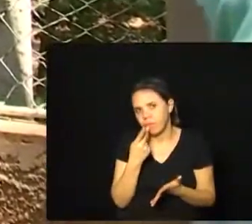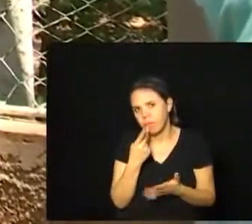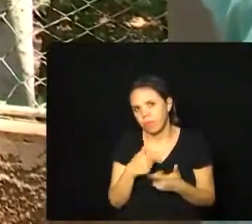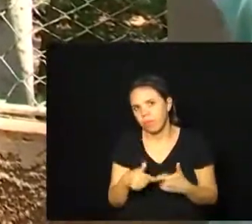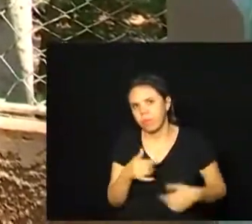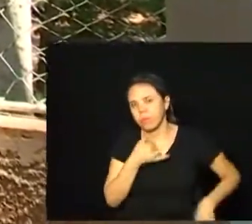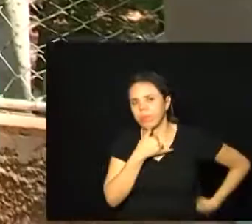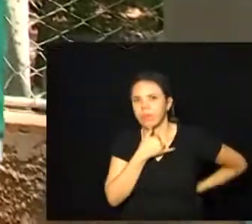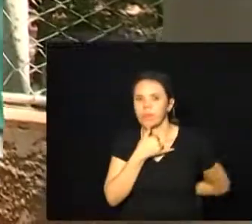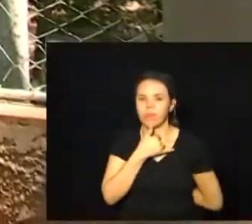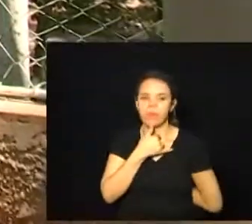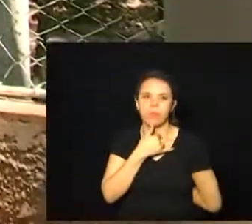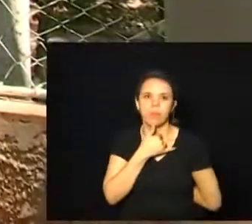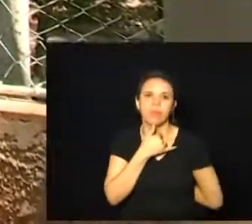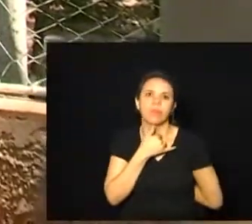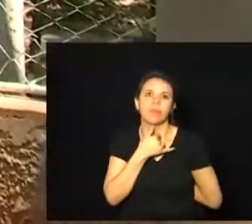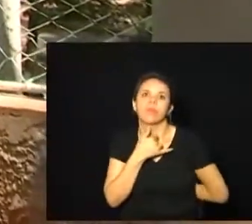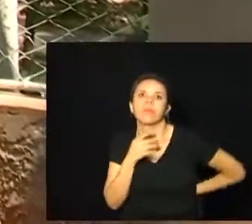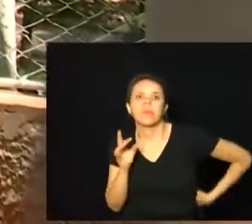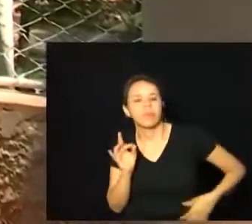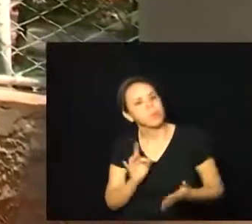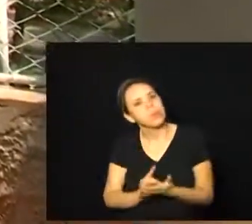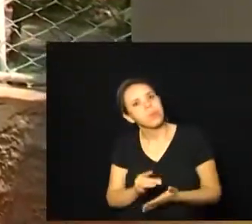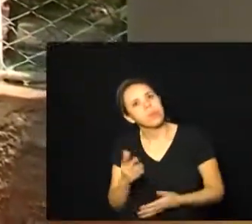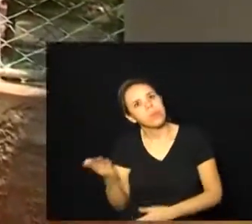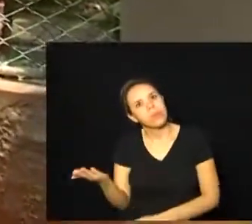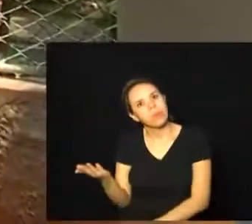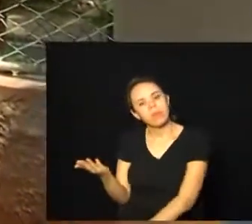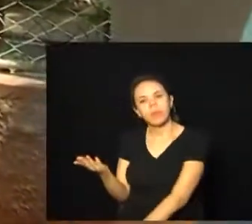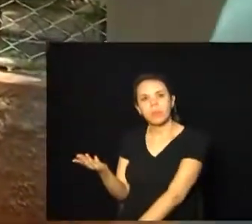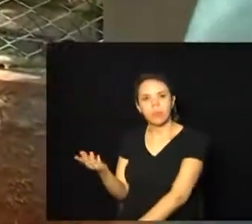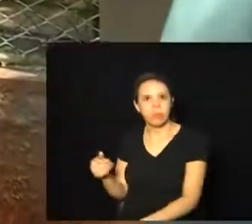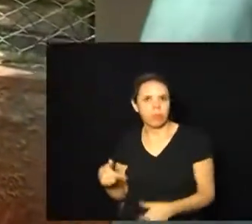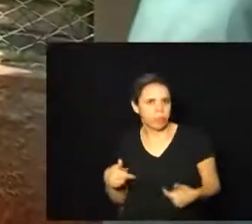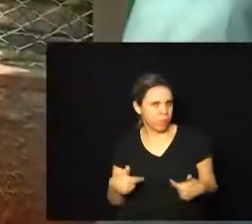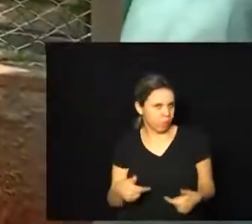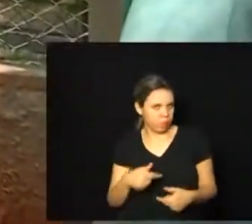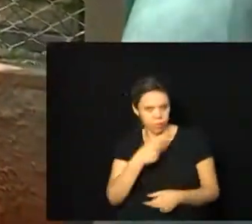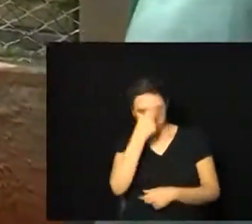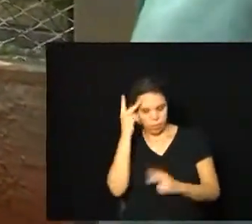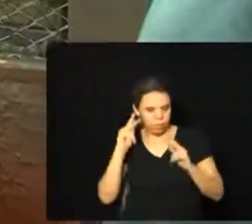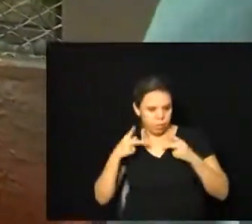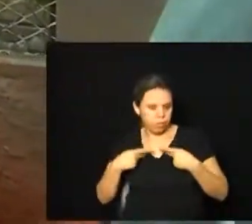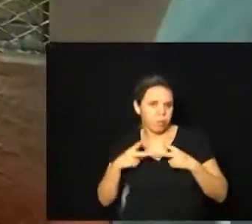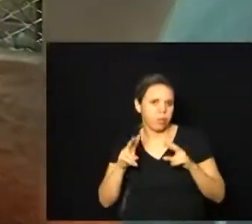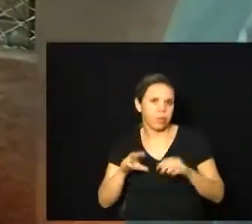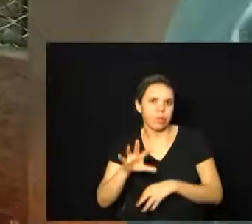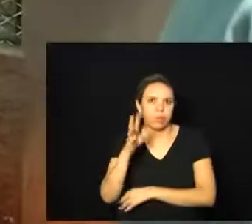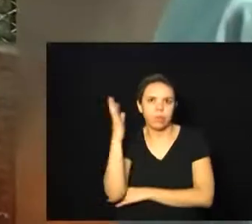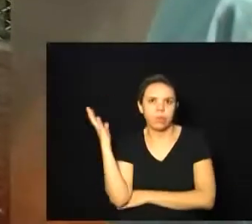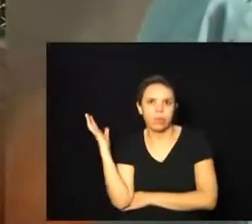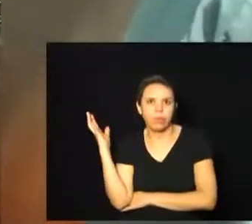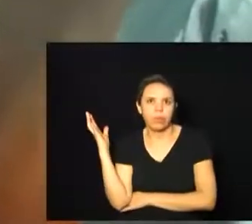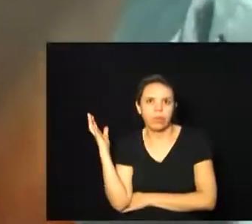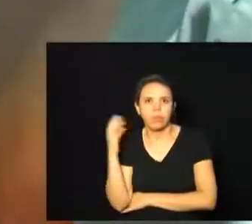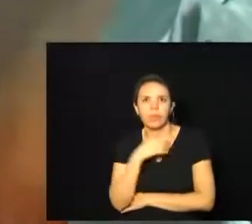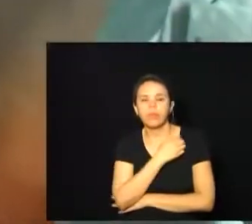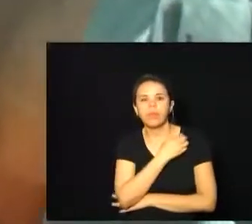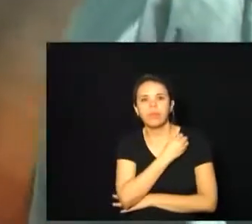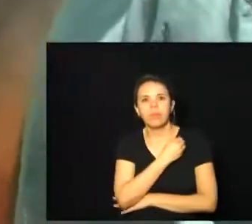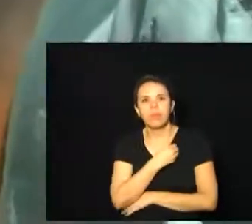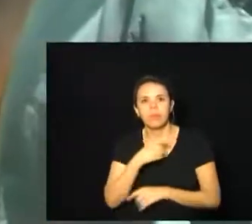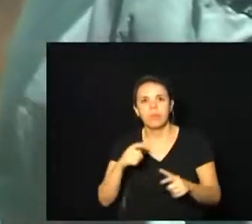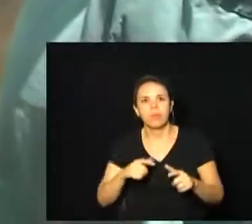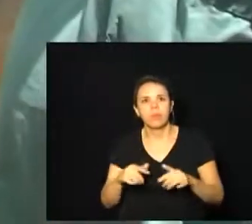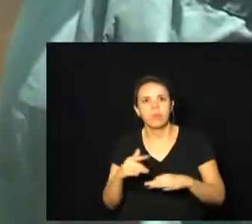situação triste. De fato, essa ação do homem sobre a natureza e mesmo no ambiente